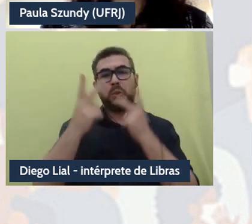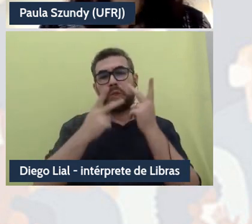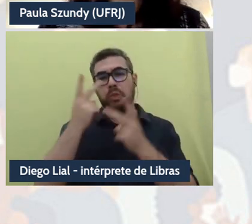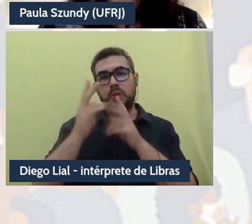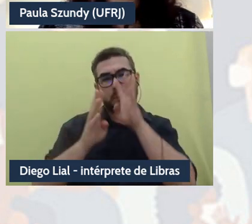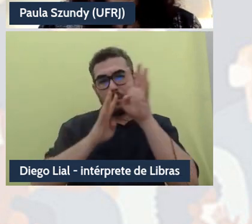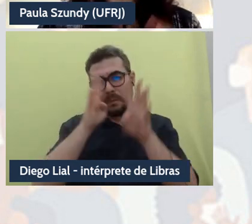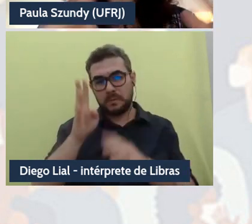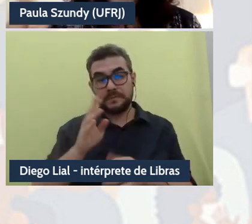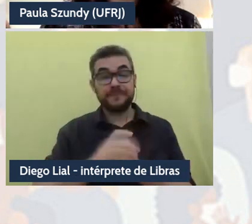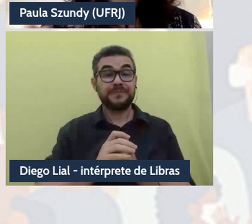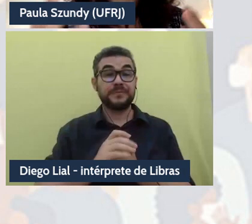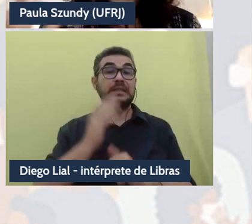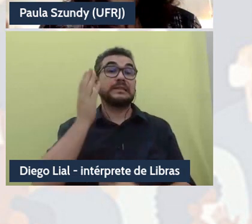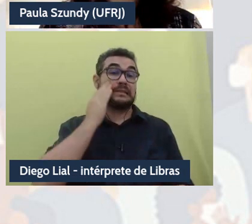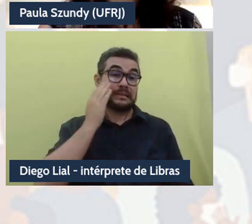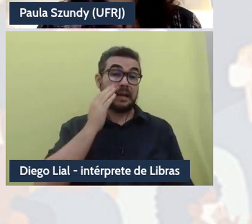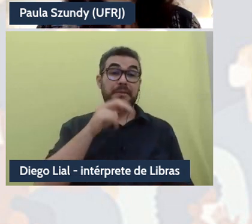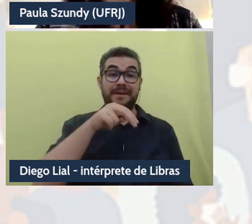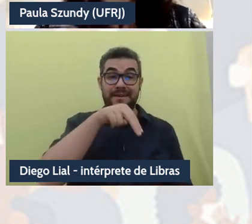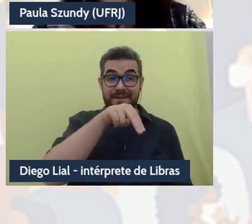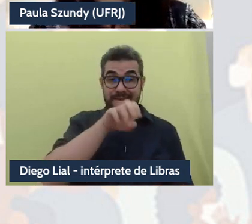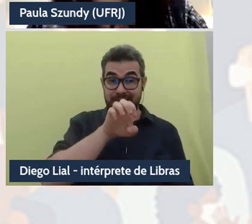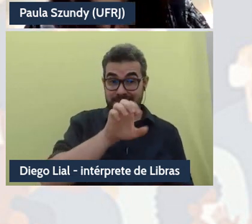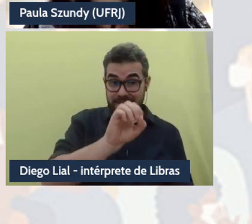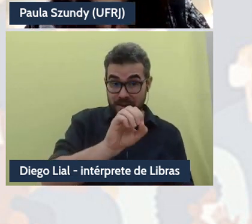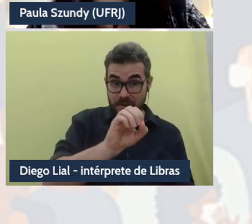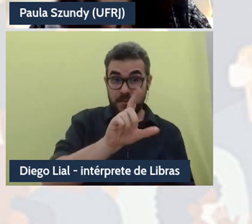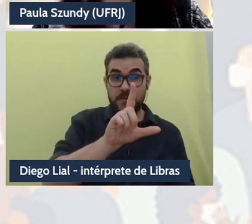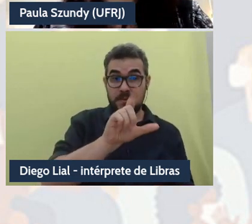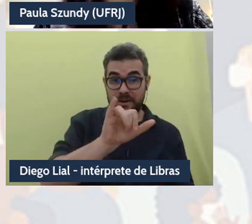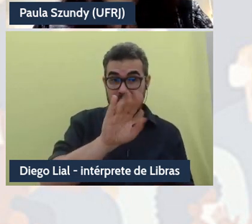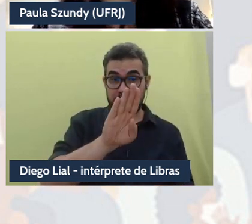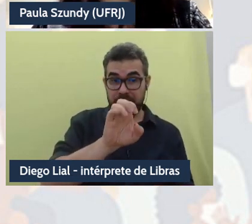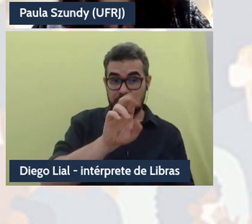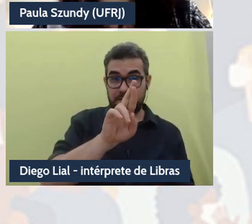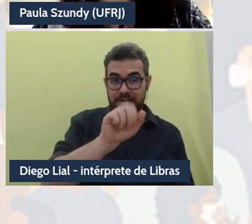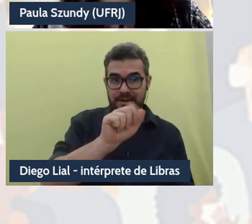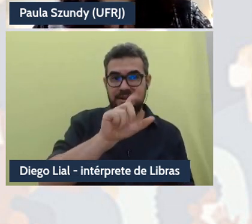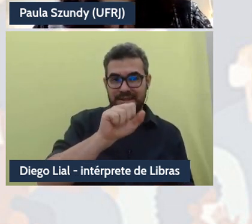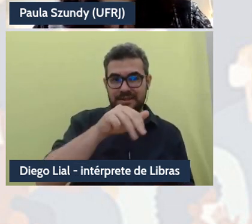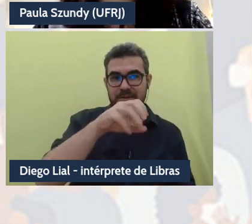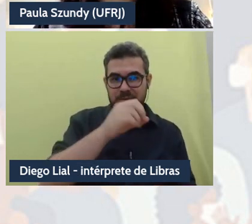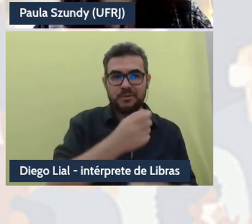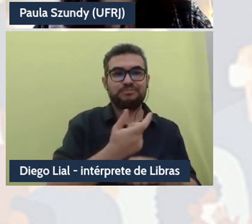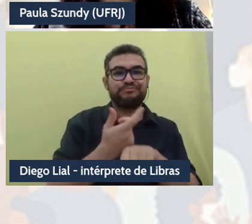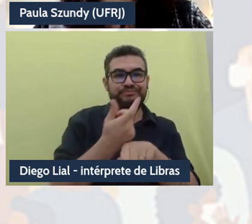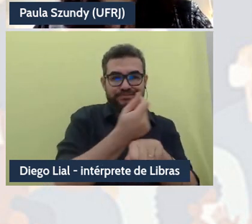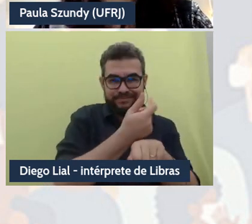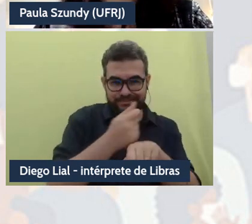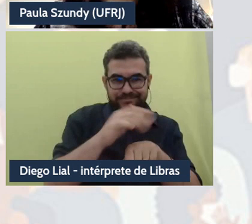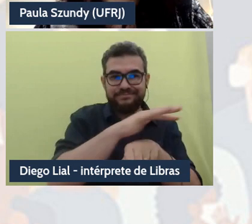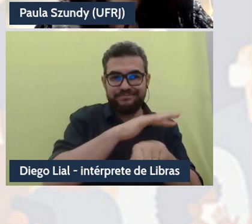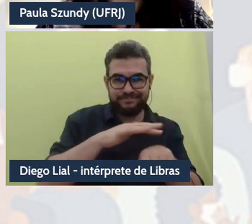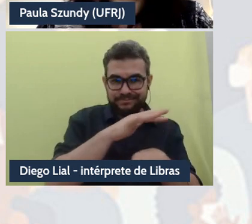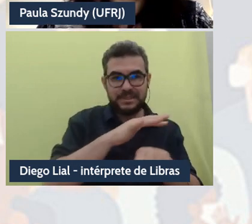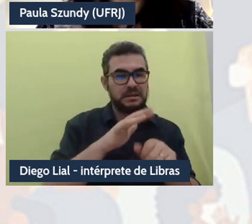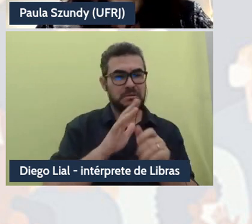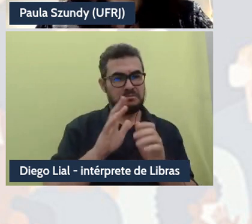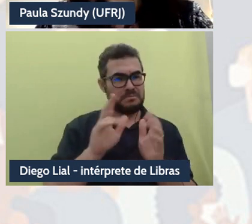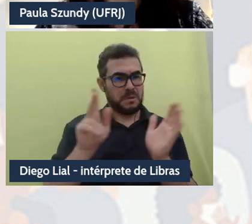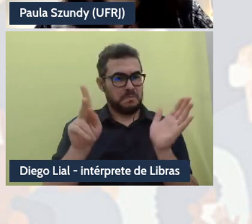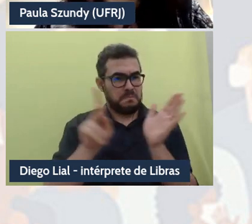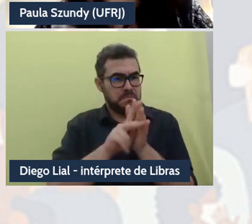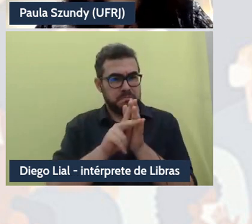não converse apenas com a direita ou extrema-direita, ele também,